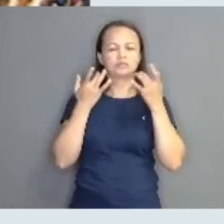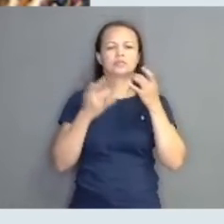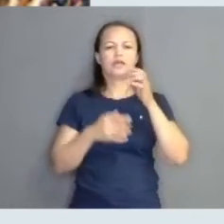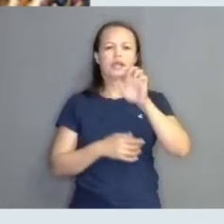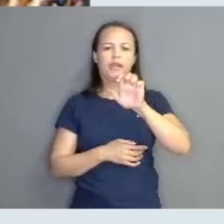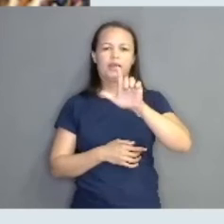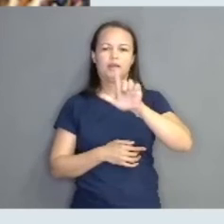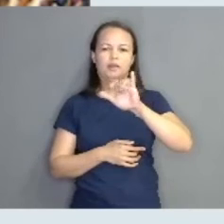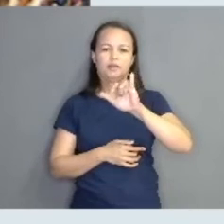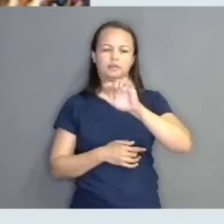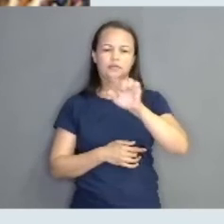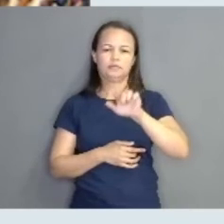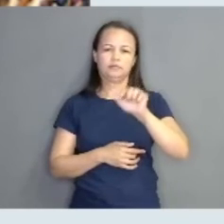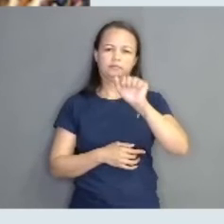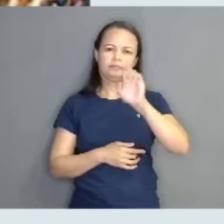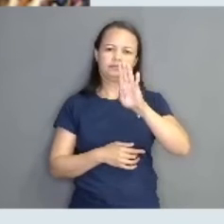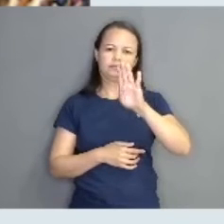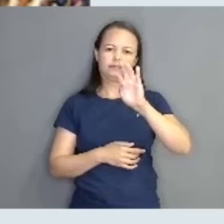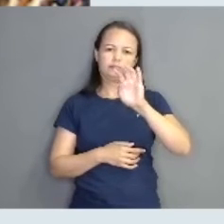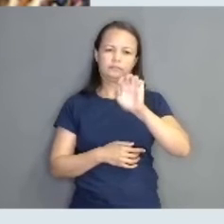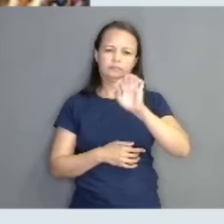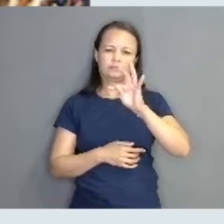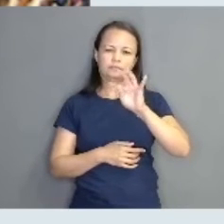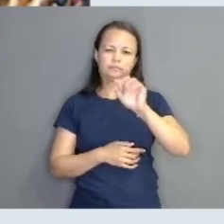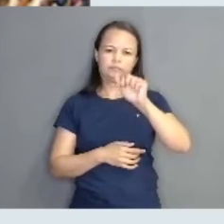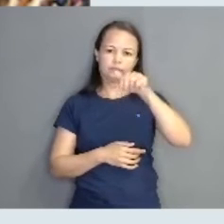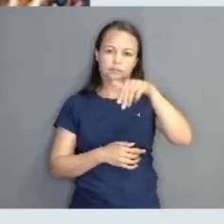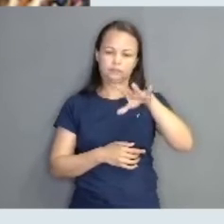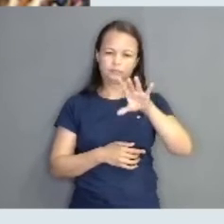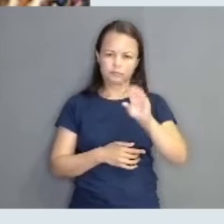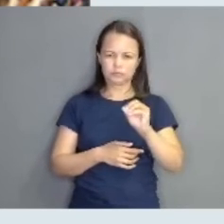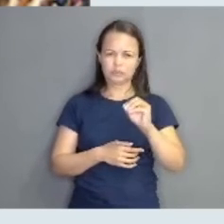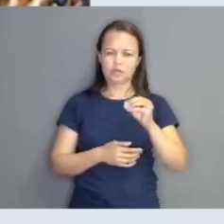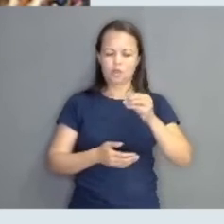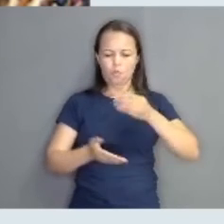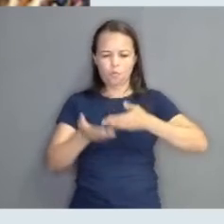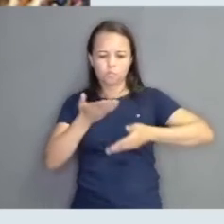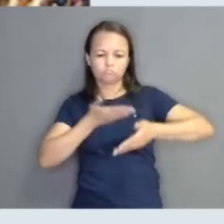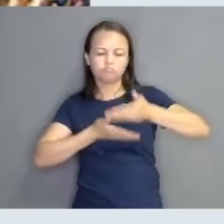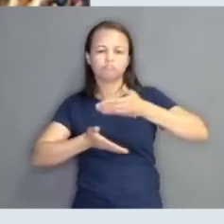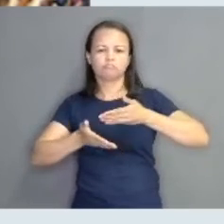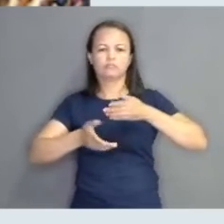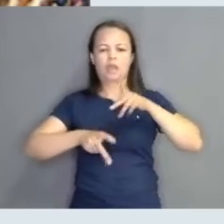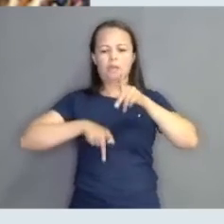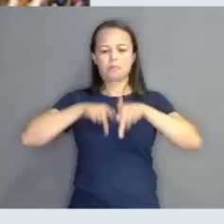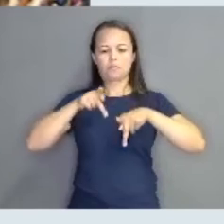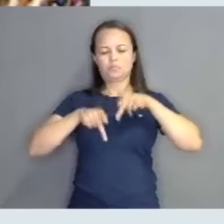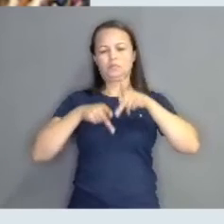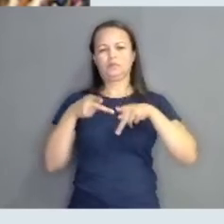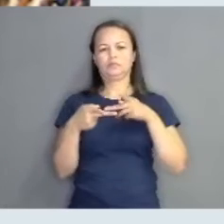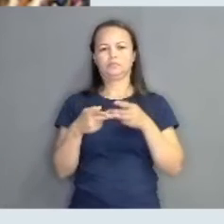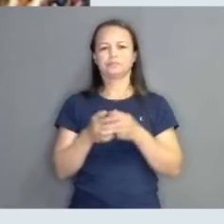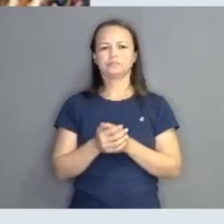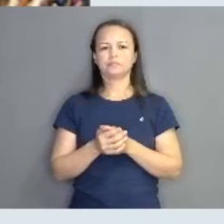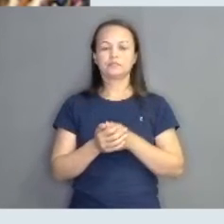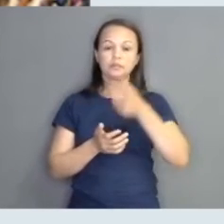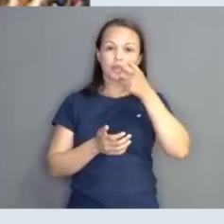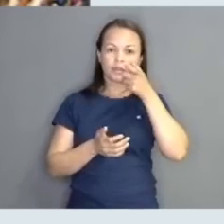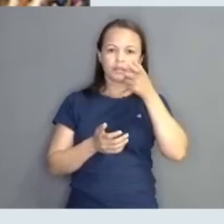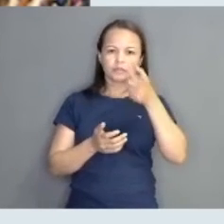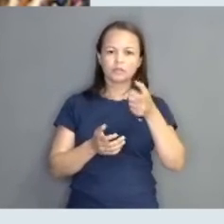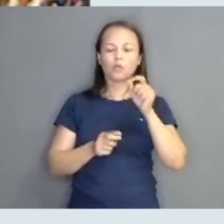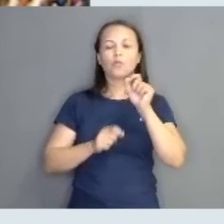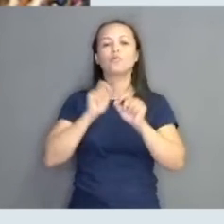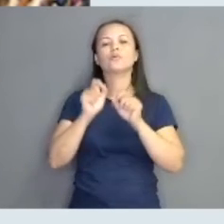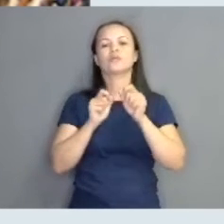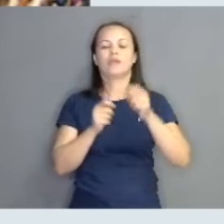elisabetano, ele teria um acesso à população. O que é muito interessante isso, levar cultura para